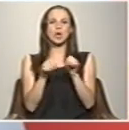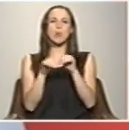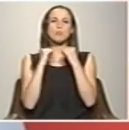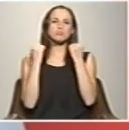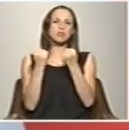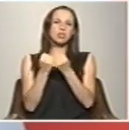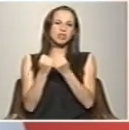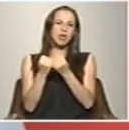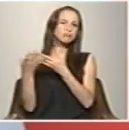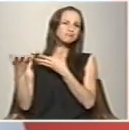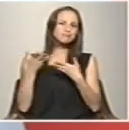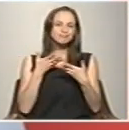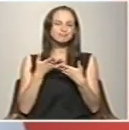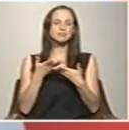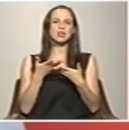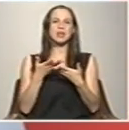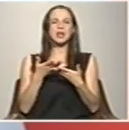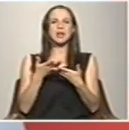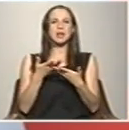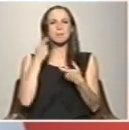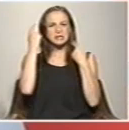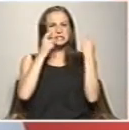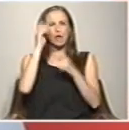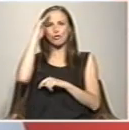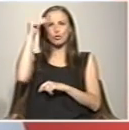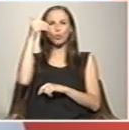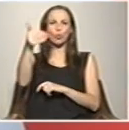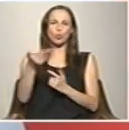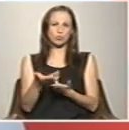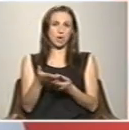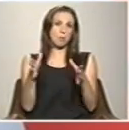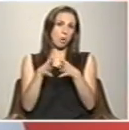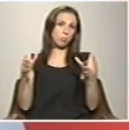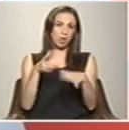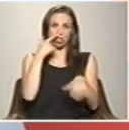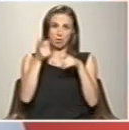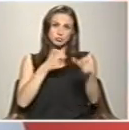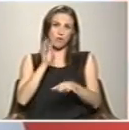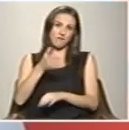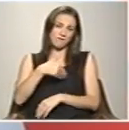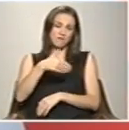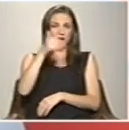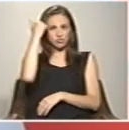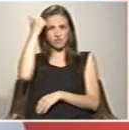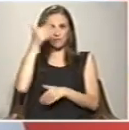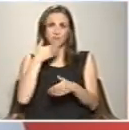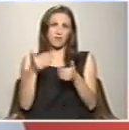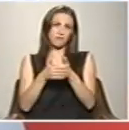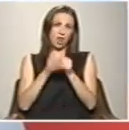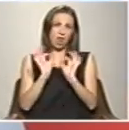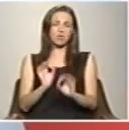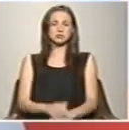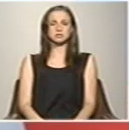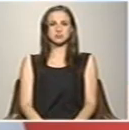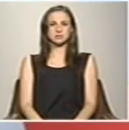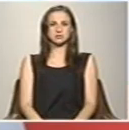receptiva àquilo que vai ser o futuro, que é grande parte da população, será a população mais velha, não é? Pois, mas esse também